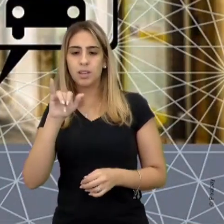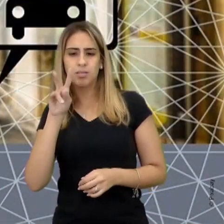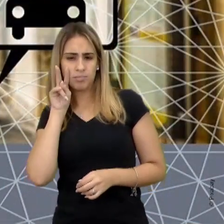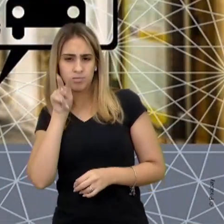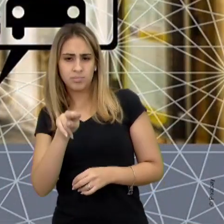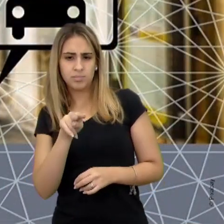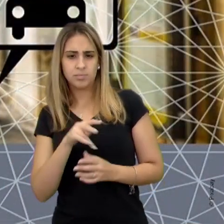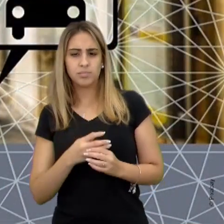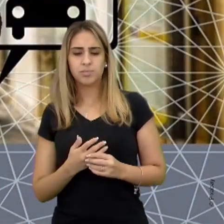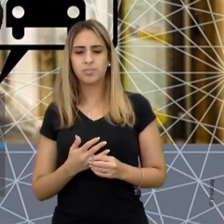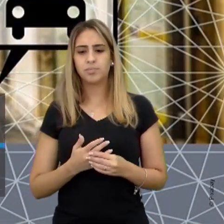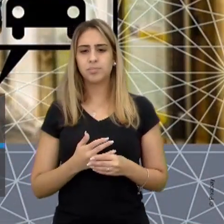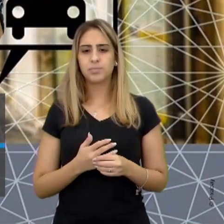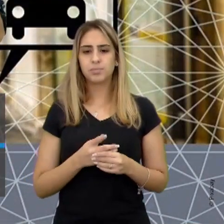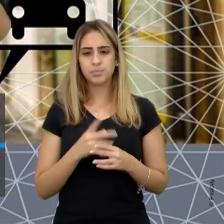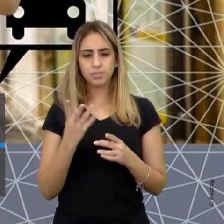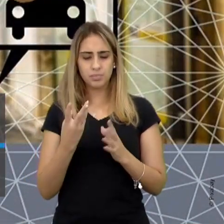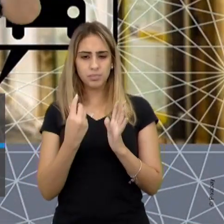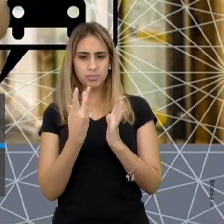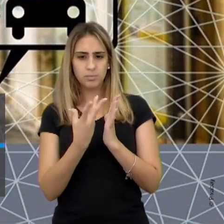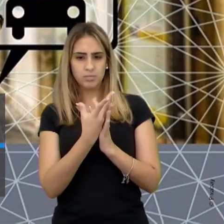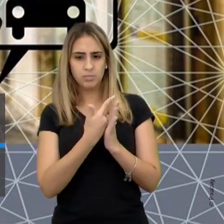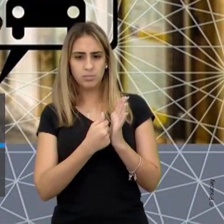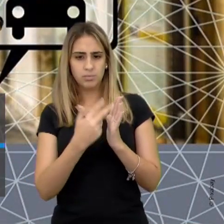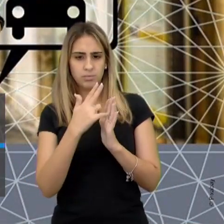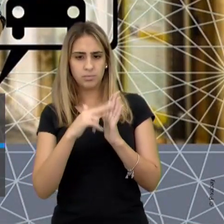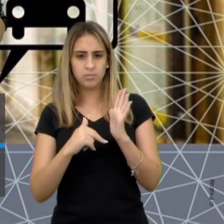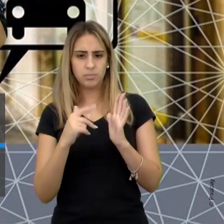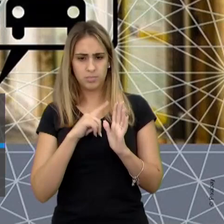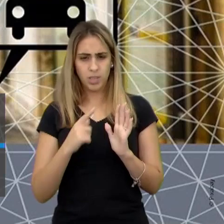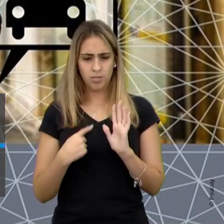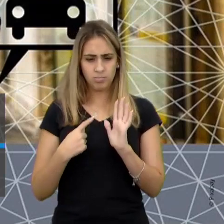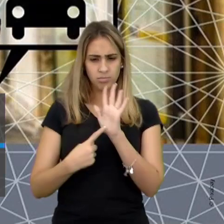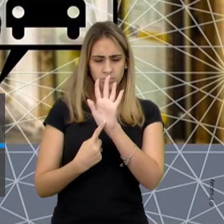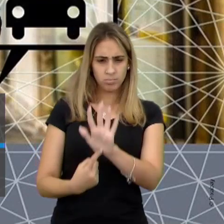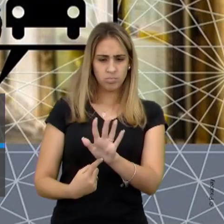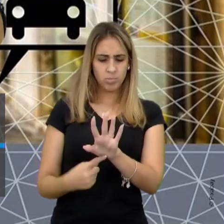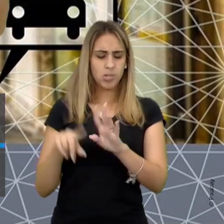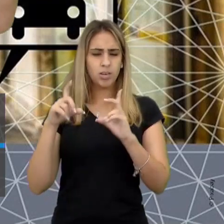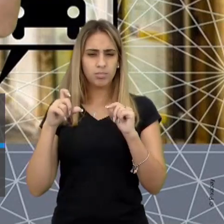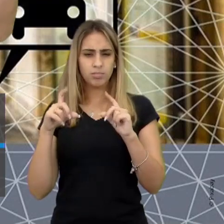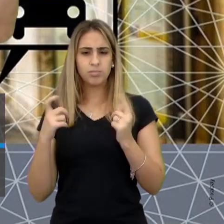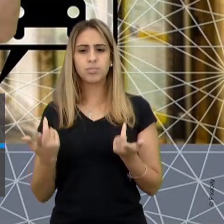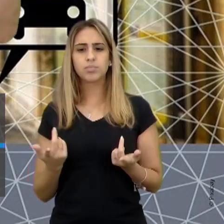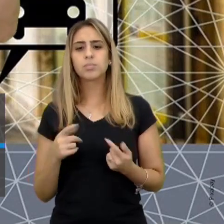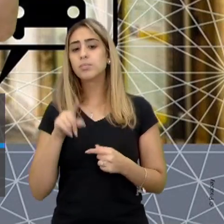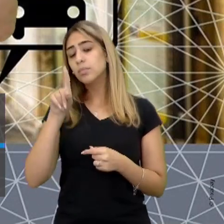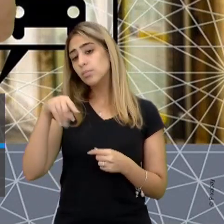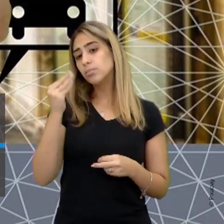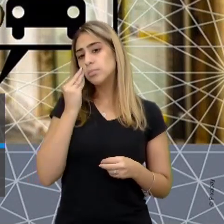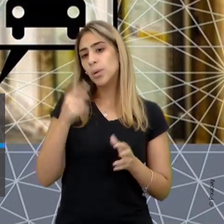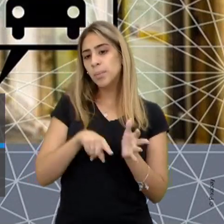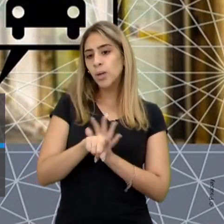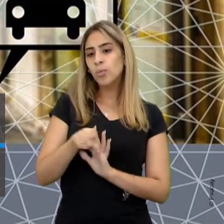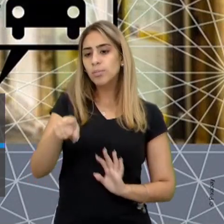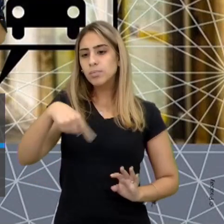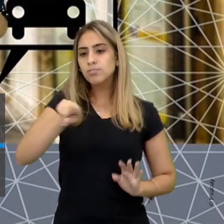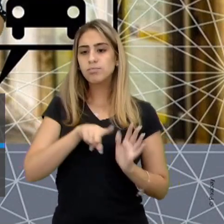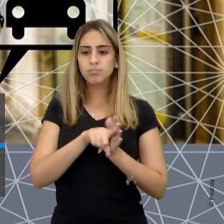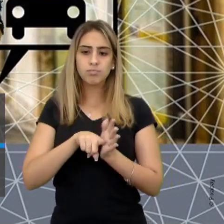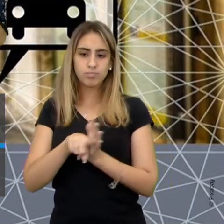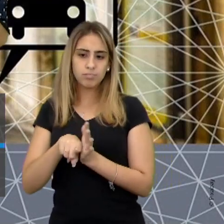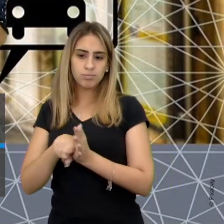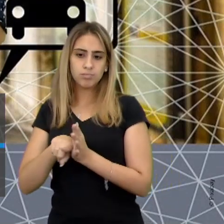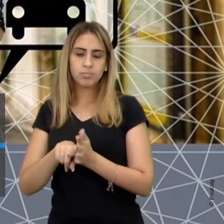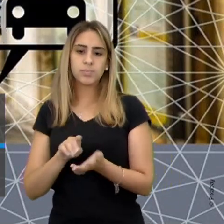está dessa obra, teve a intenção de registrar selfie? Esse momento de selfie tão contemporâneo? É uma pergunta aí pra gente pesquisar e